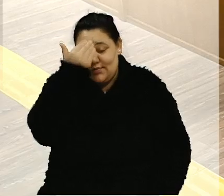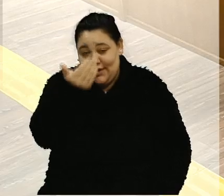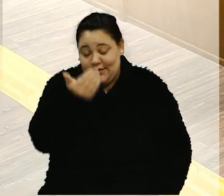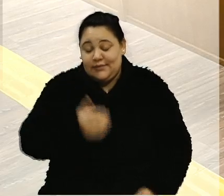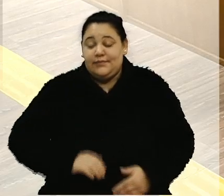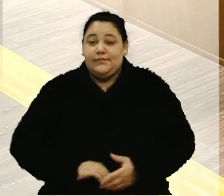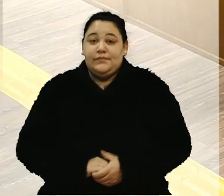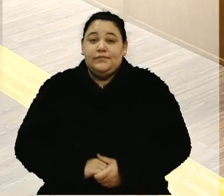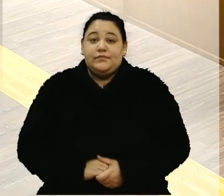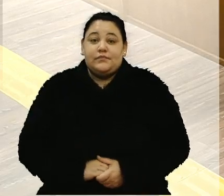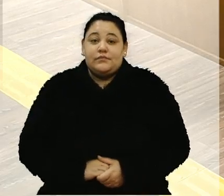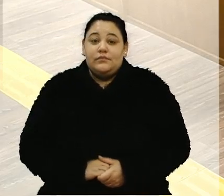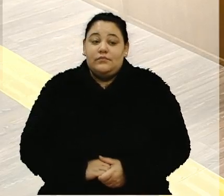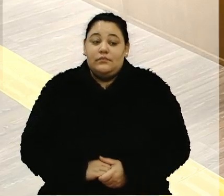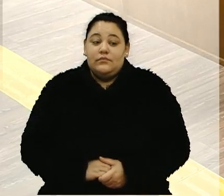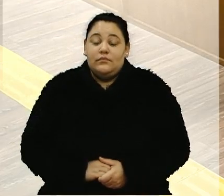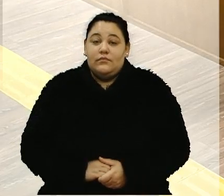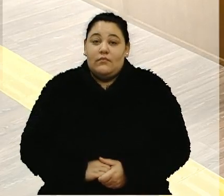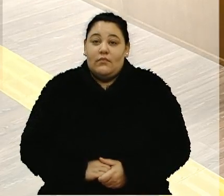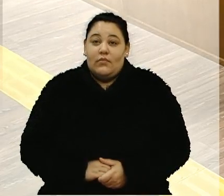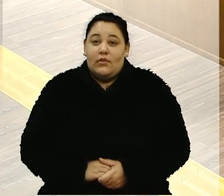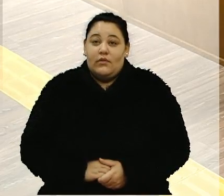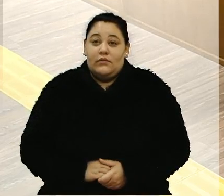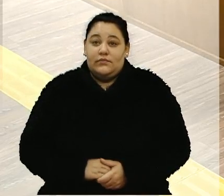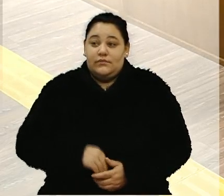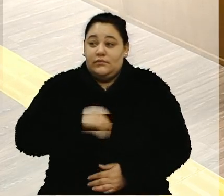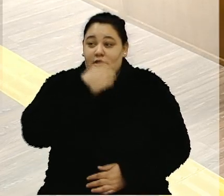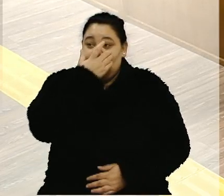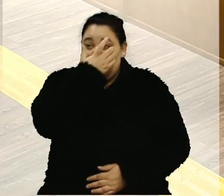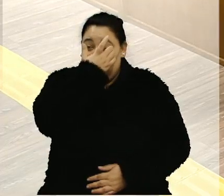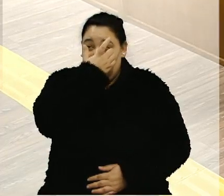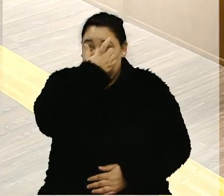Declaração de líder.